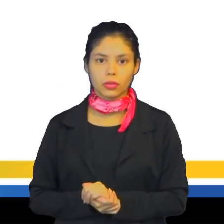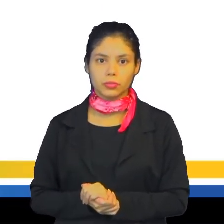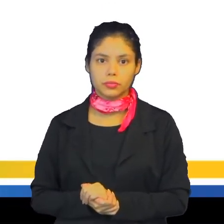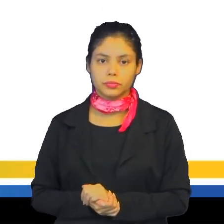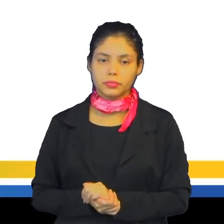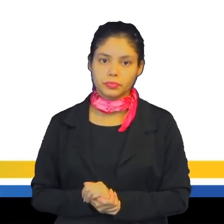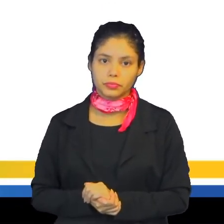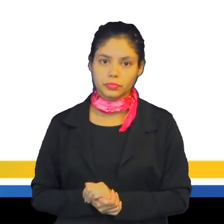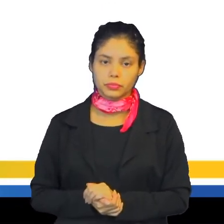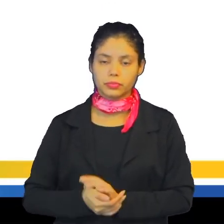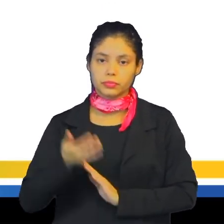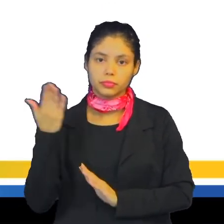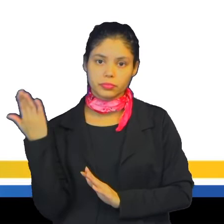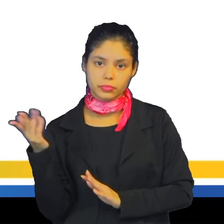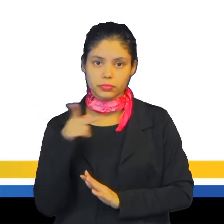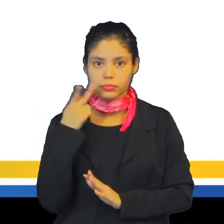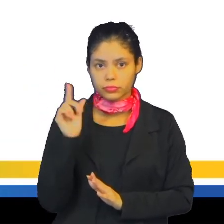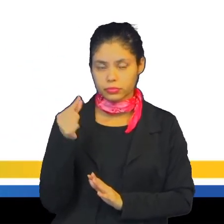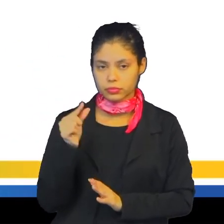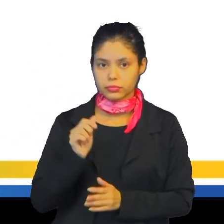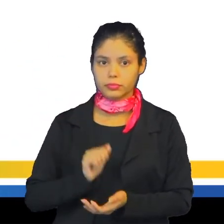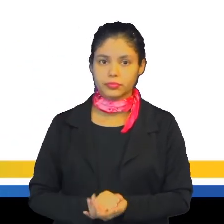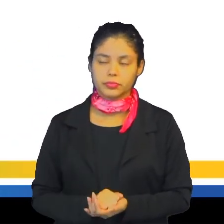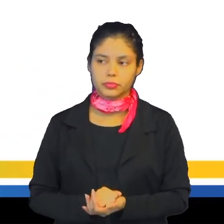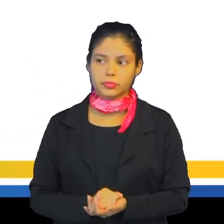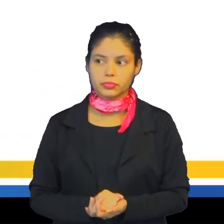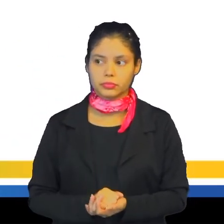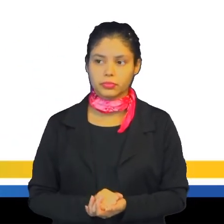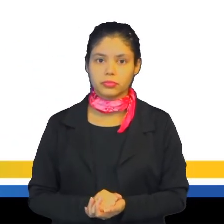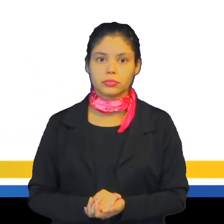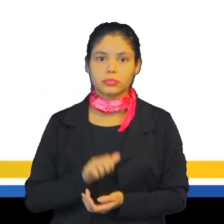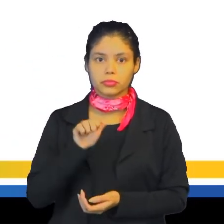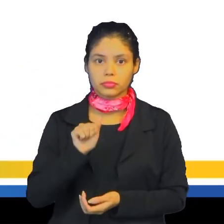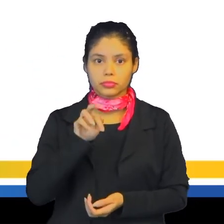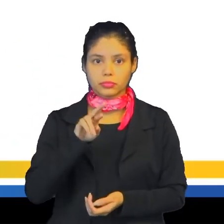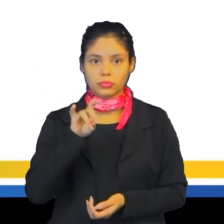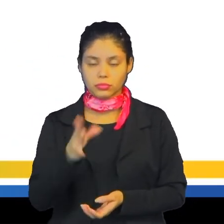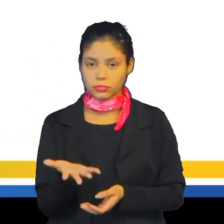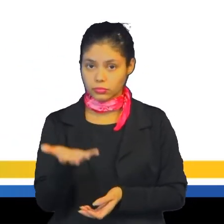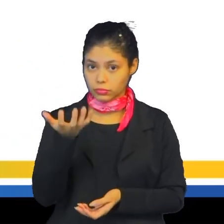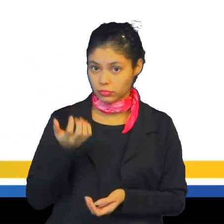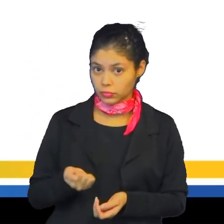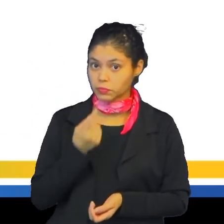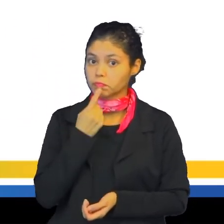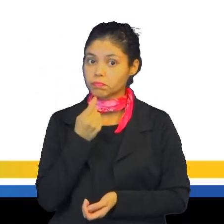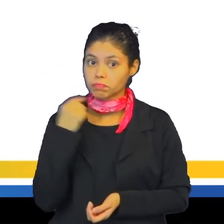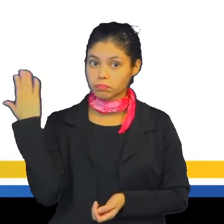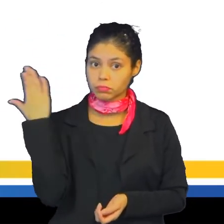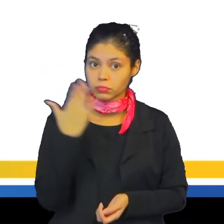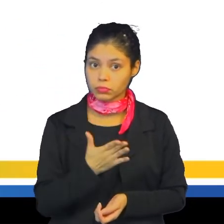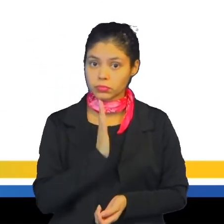Bom, falando dos vasos sanguíneos, então vamos falar um pouco das artérias. As artérias, elas recebem o sangue